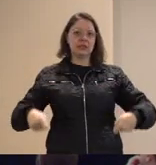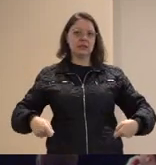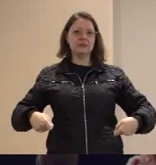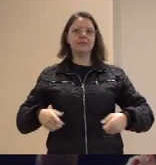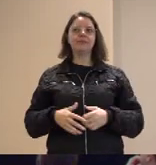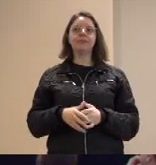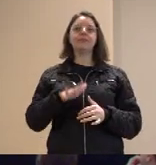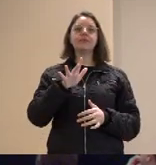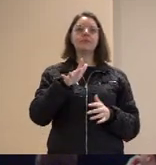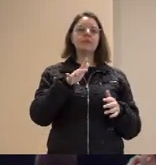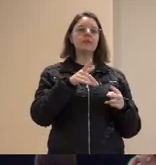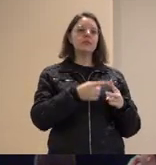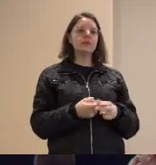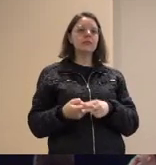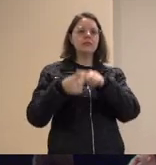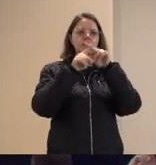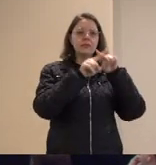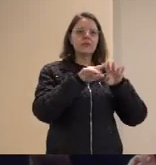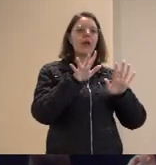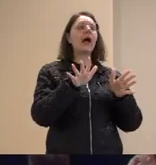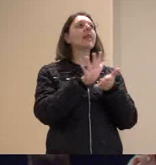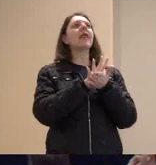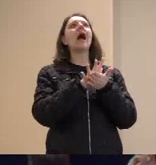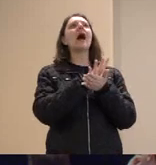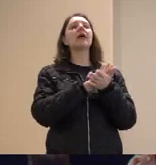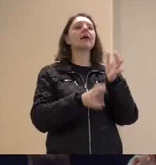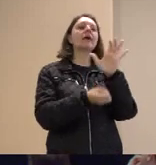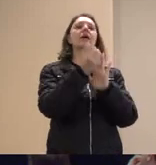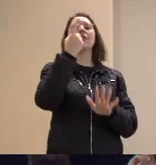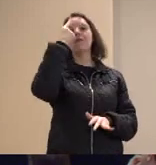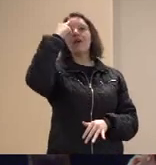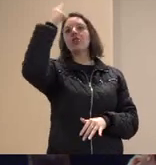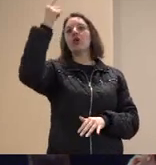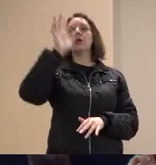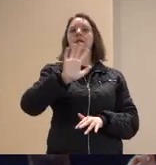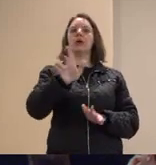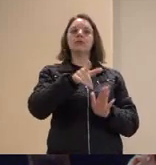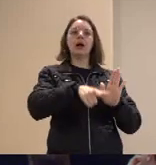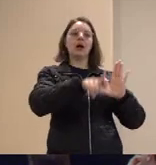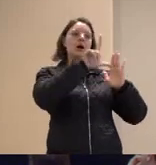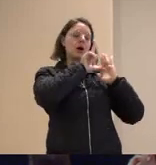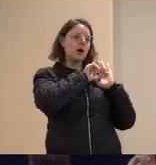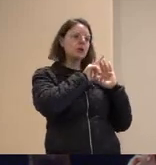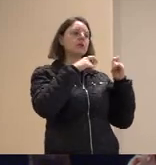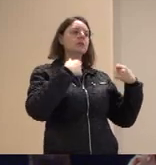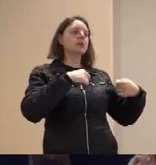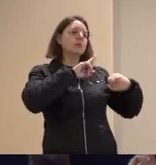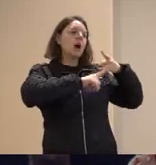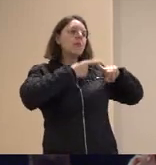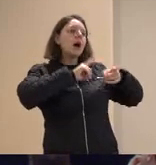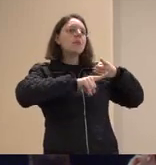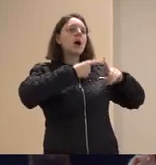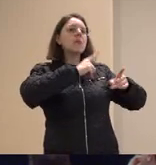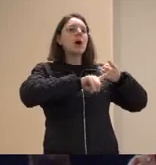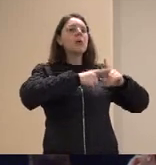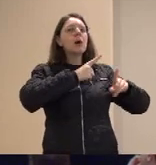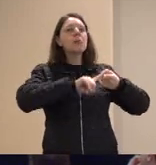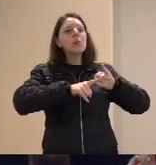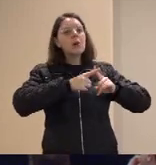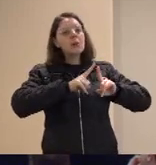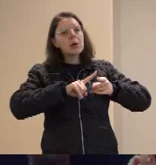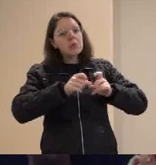parte do nada, né? Quanta construção a gente teve até 2013.